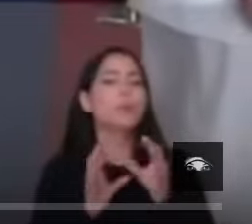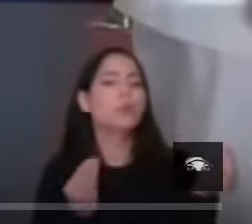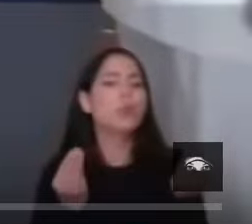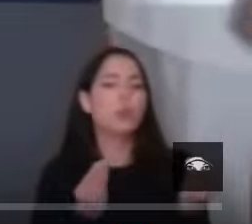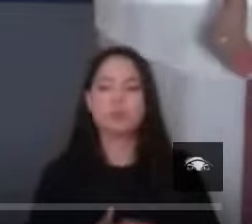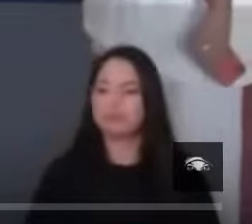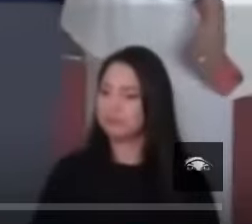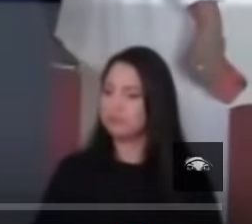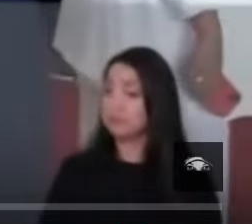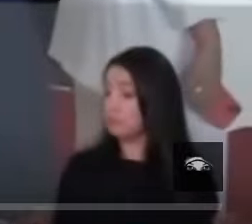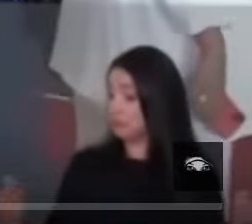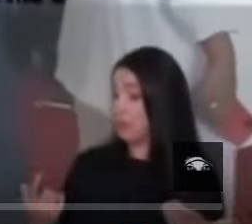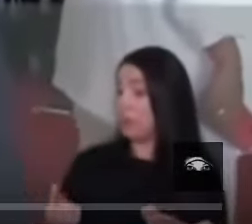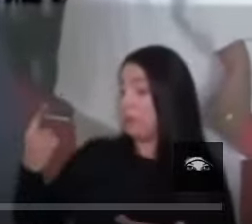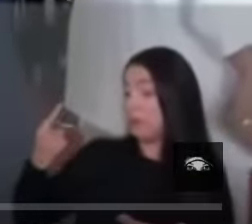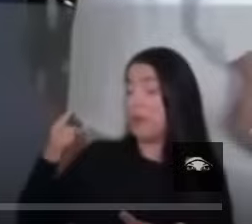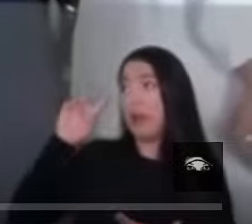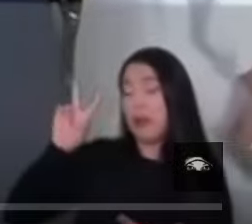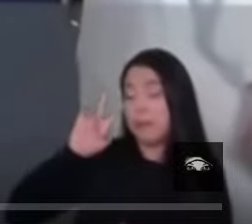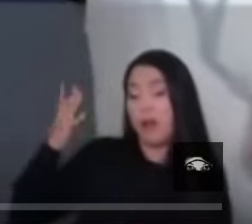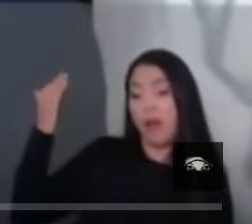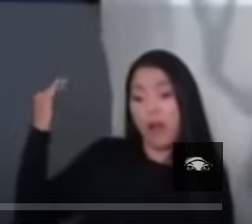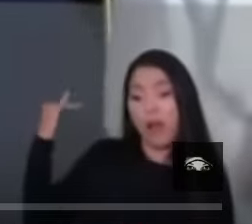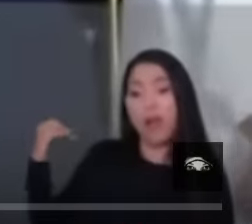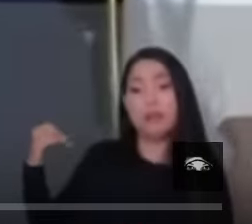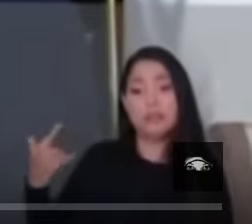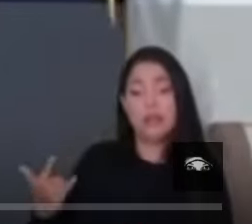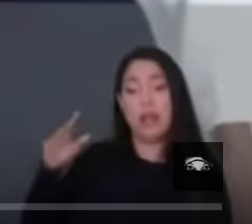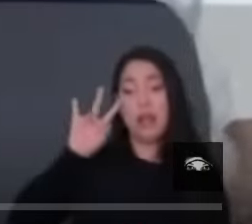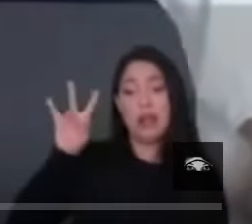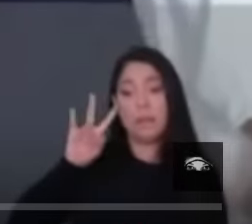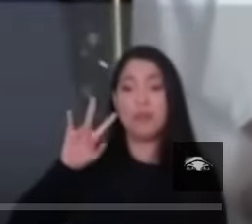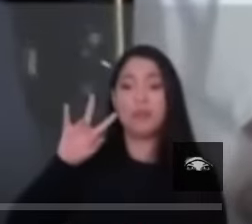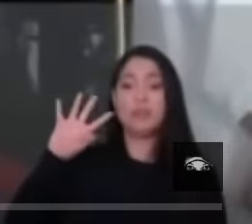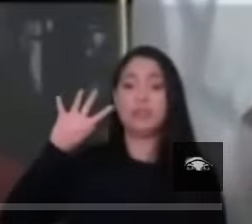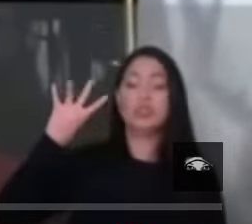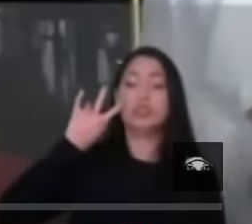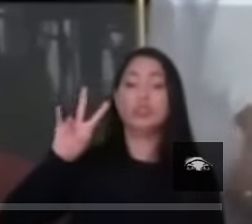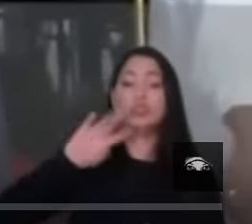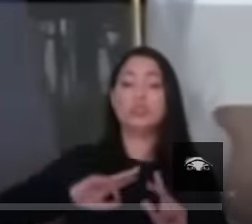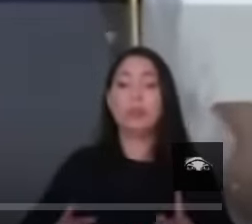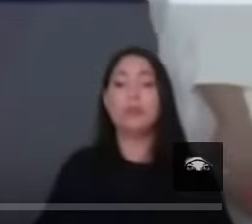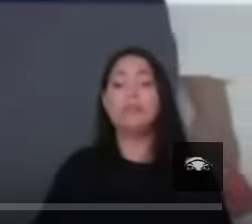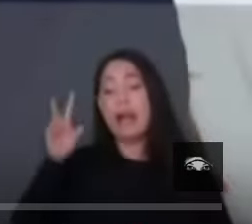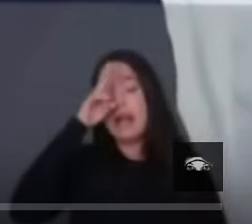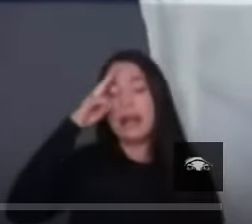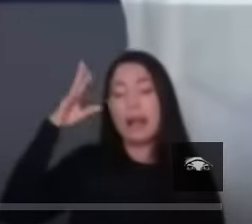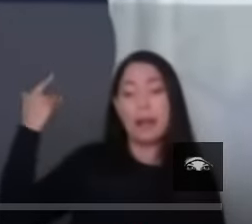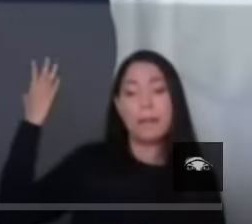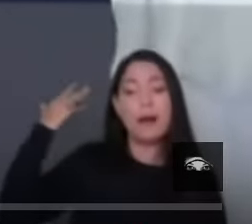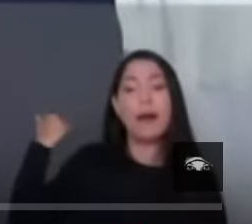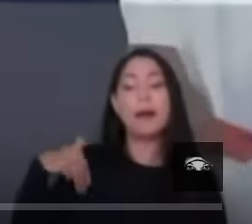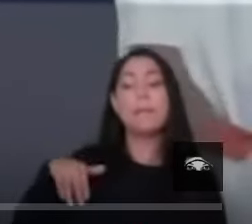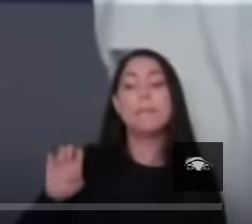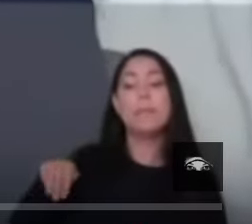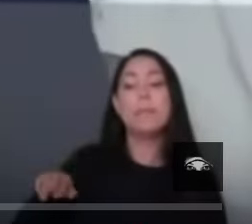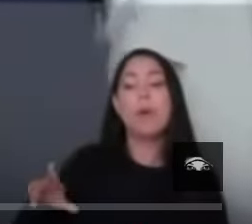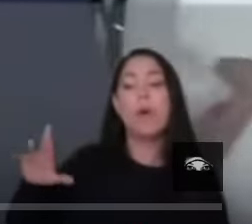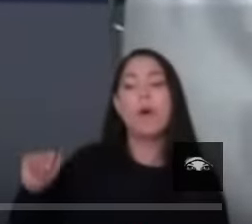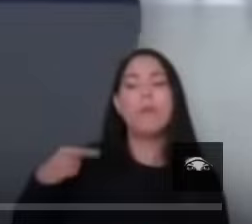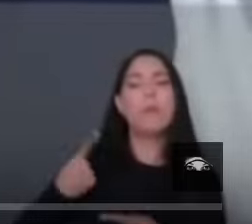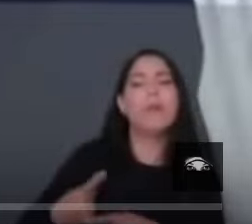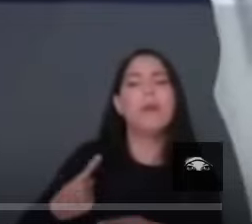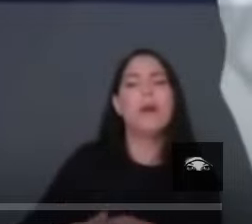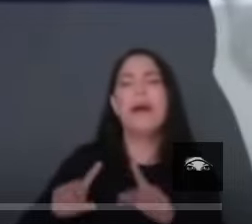Primeiro com atos como este. A memória é uma das maiores conquistas da história da humanidade. A memória existe para que os